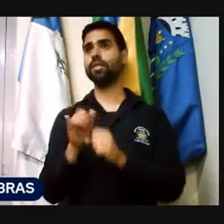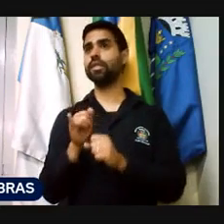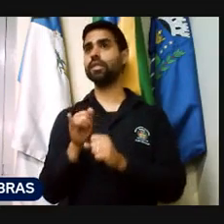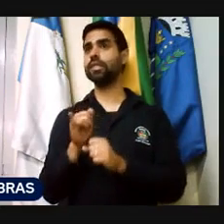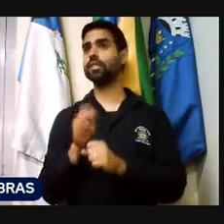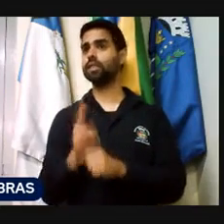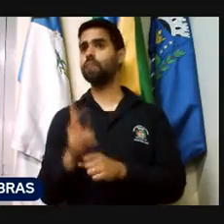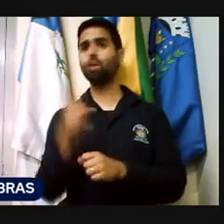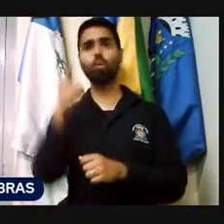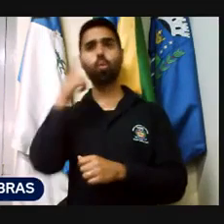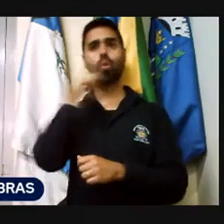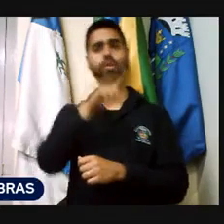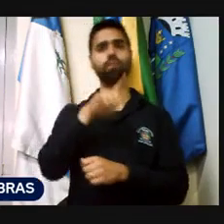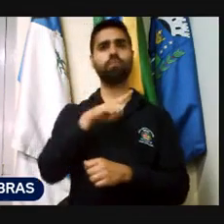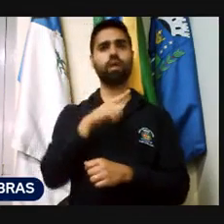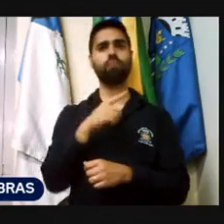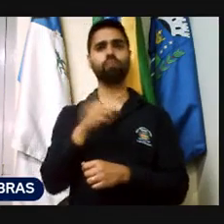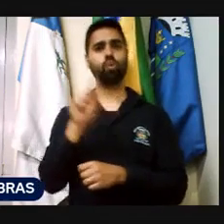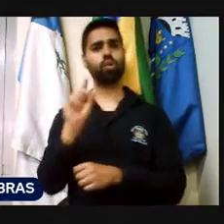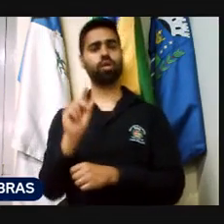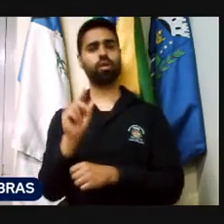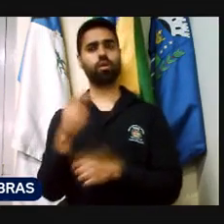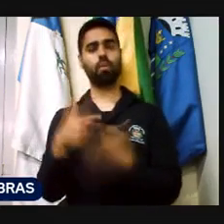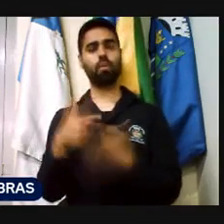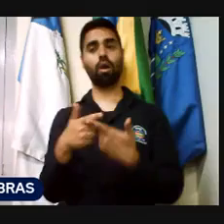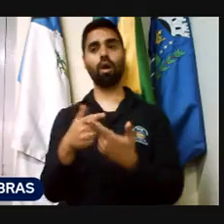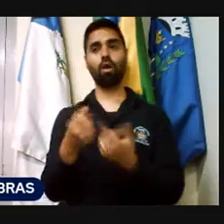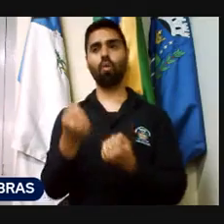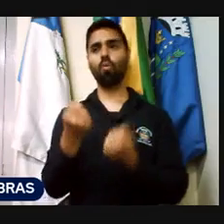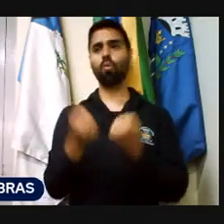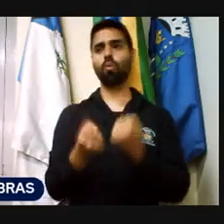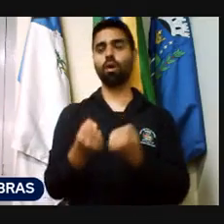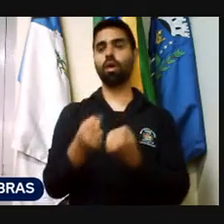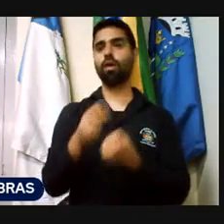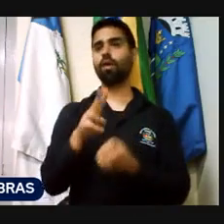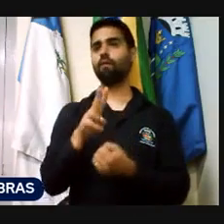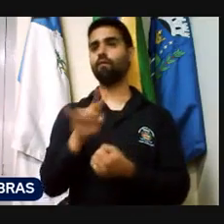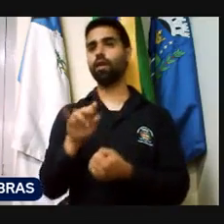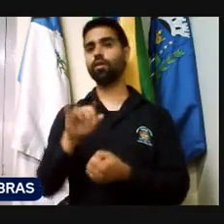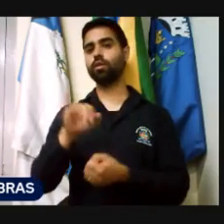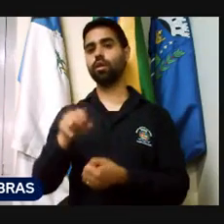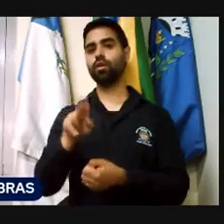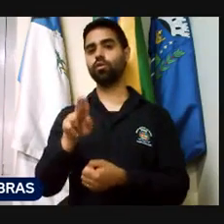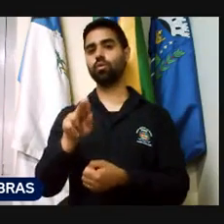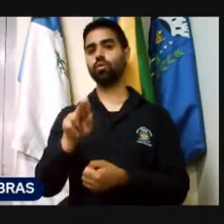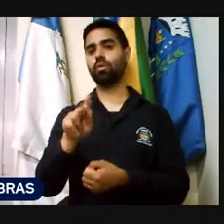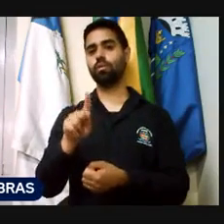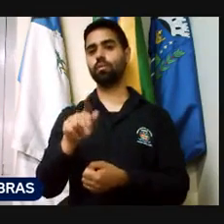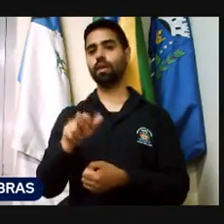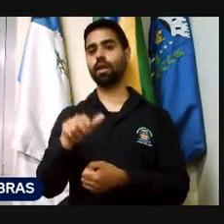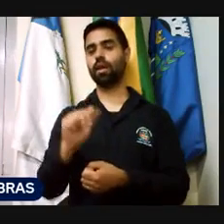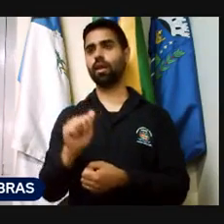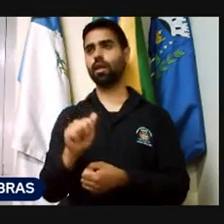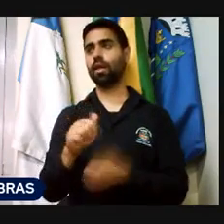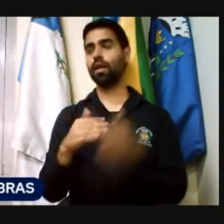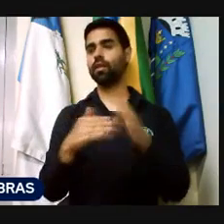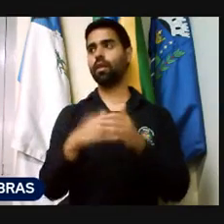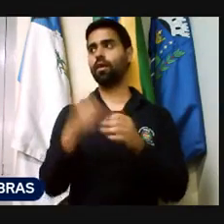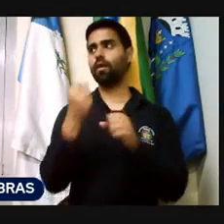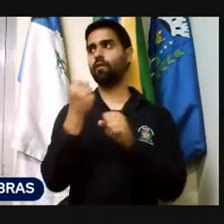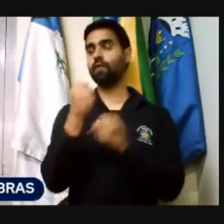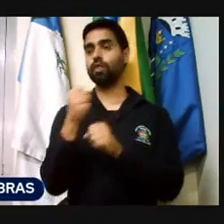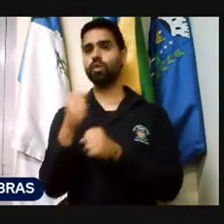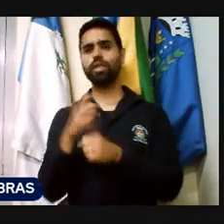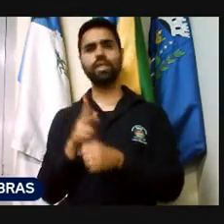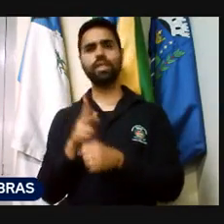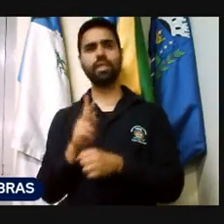nenhum, porque os carros que vão de Barão de Juparanã para Vassoura saem todos eles subelotados e não